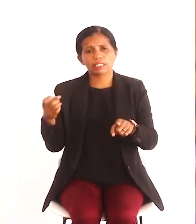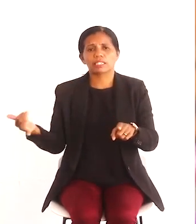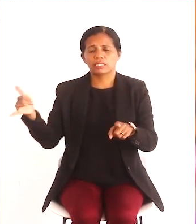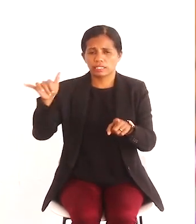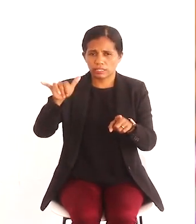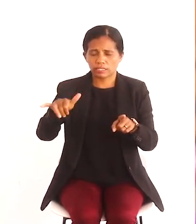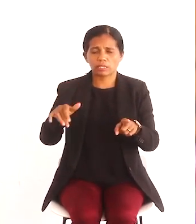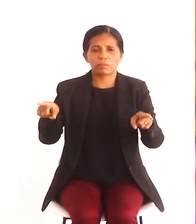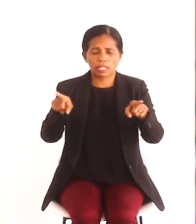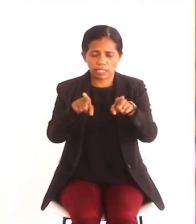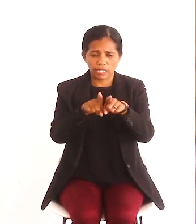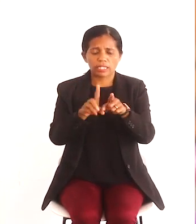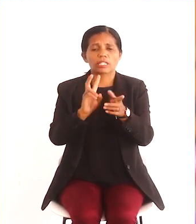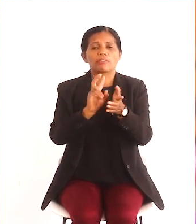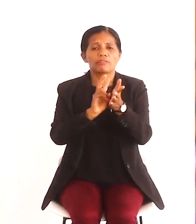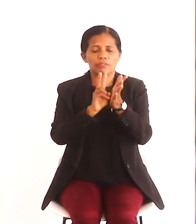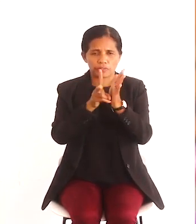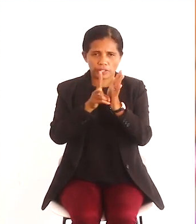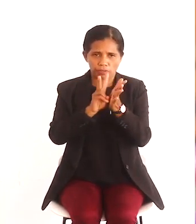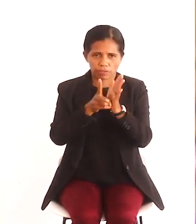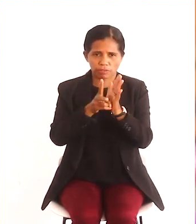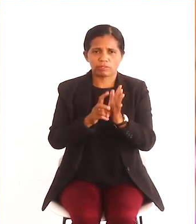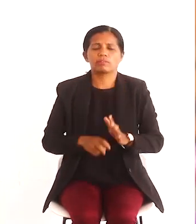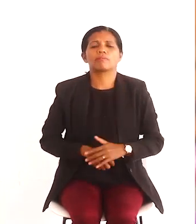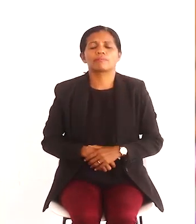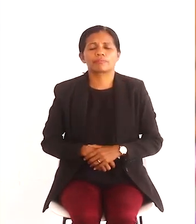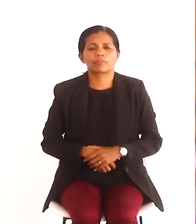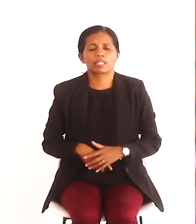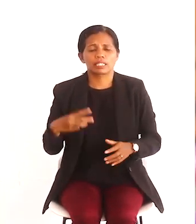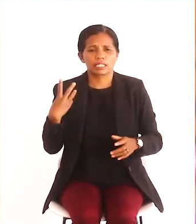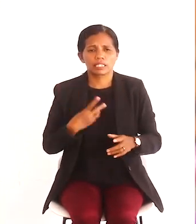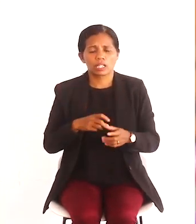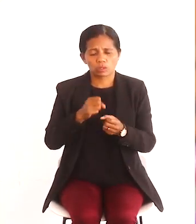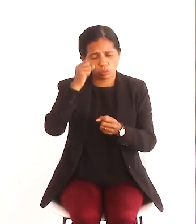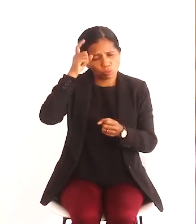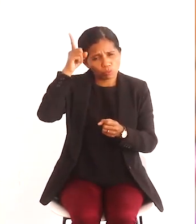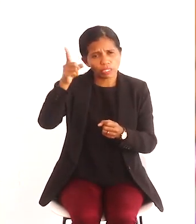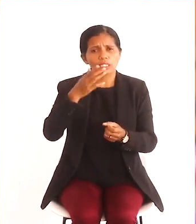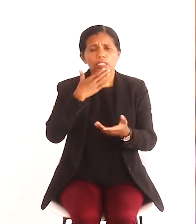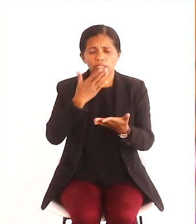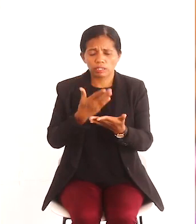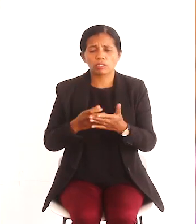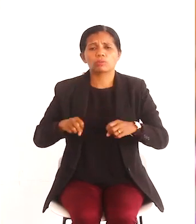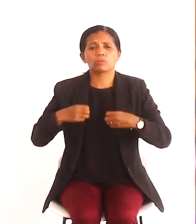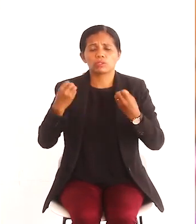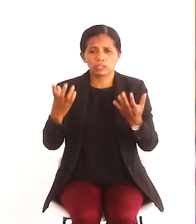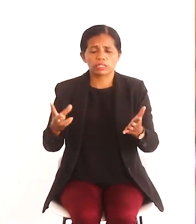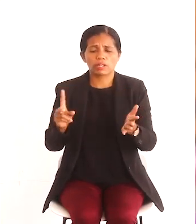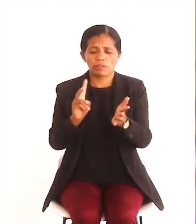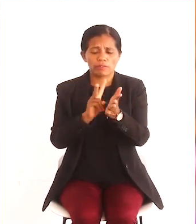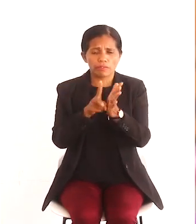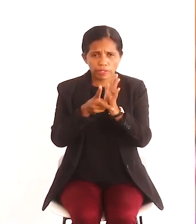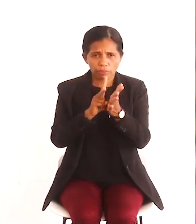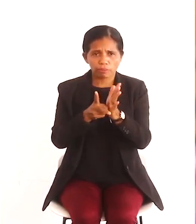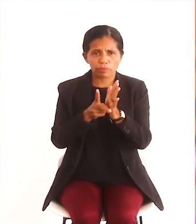verbos irregulares. Para compreendermos um pouco melhor como funciona o pretérito perfeito destes